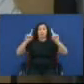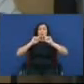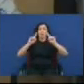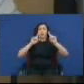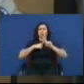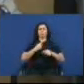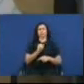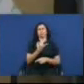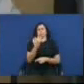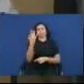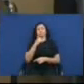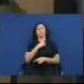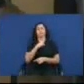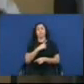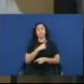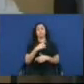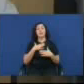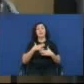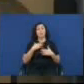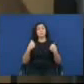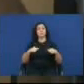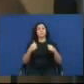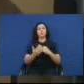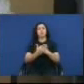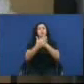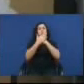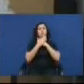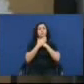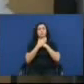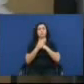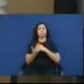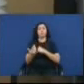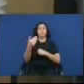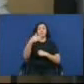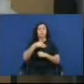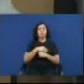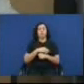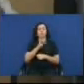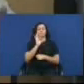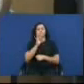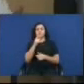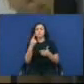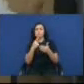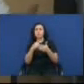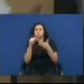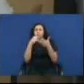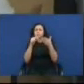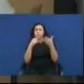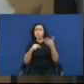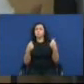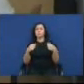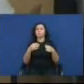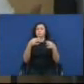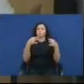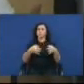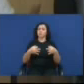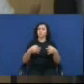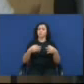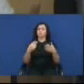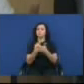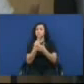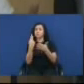um monte. Eu preciso de ajuda. Que vai lá, fala, Marcelo, é isso está errado. Isso está certo.